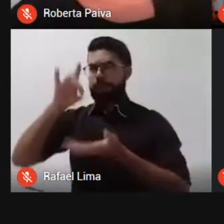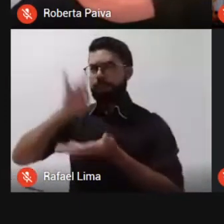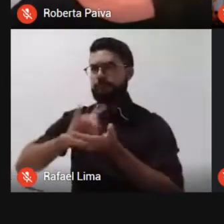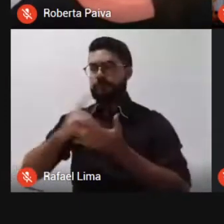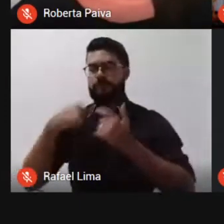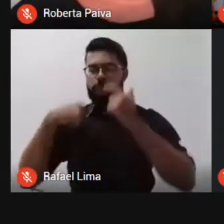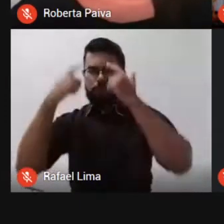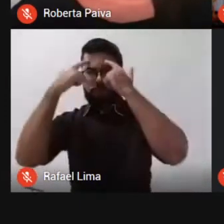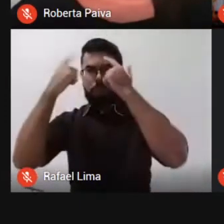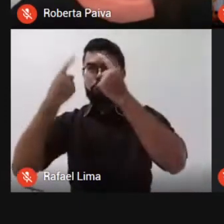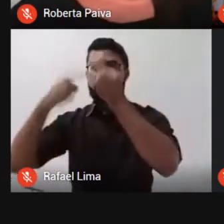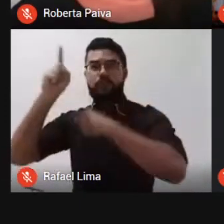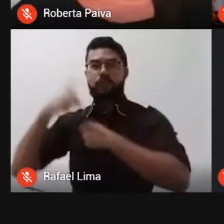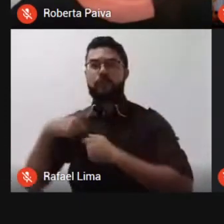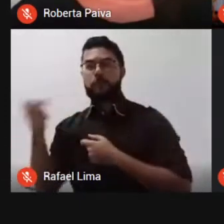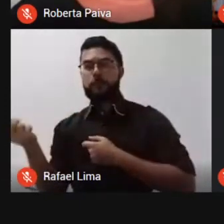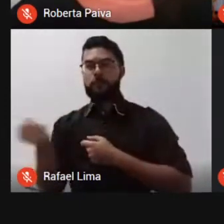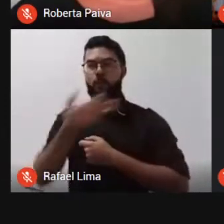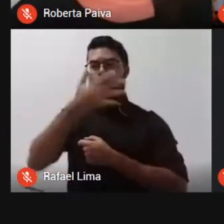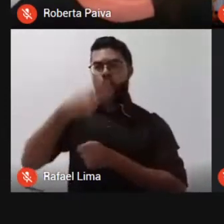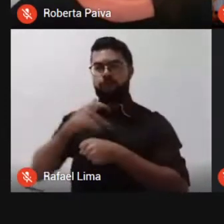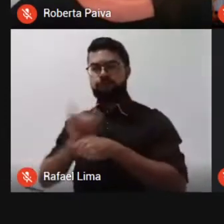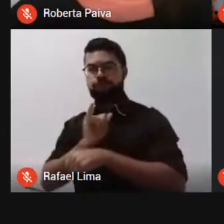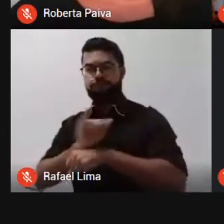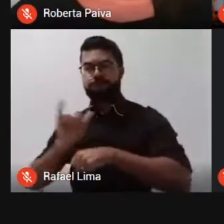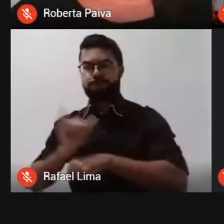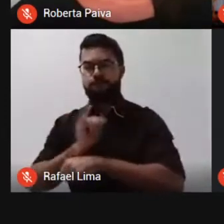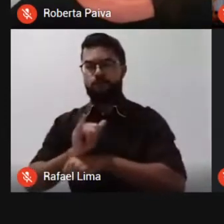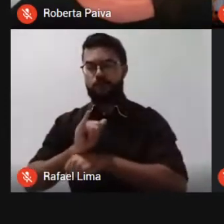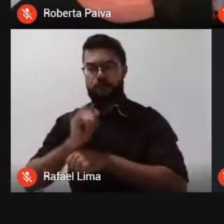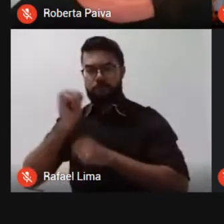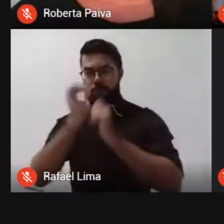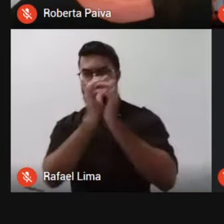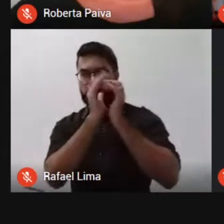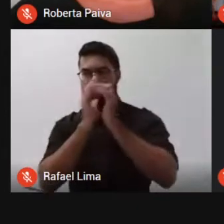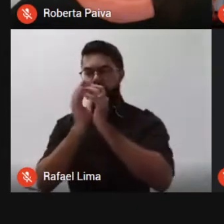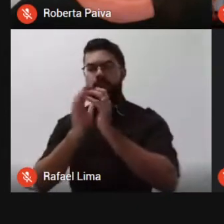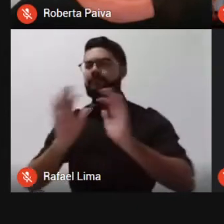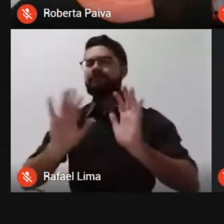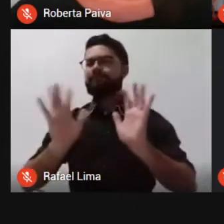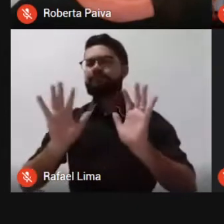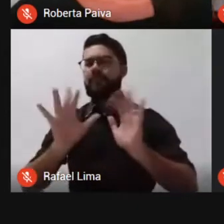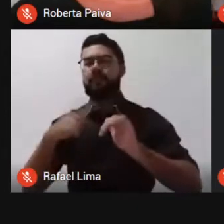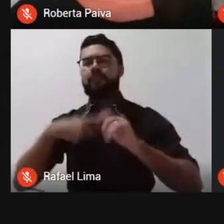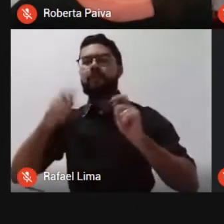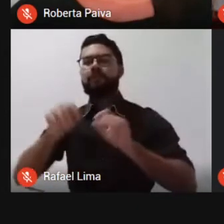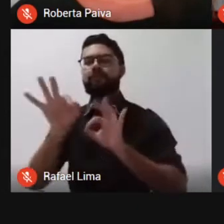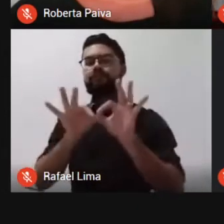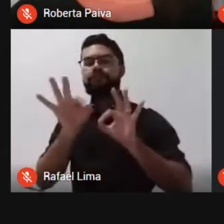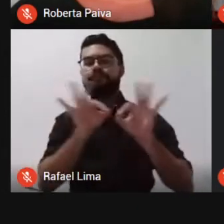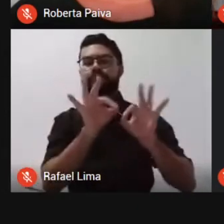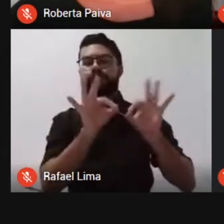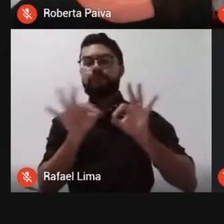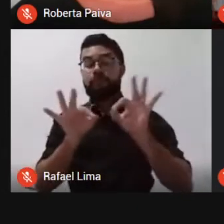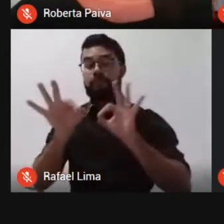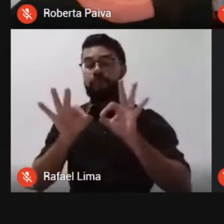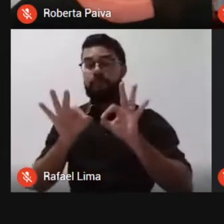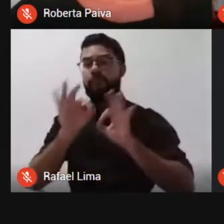um algoritmo genial para gerar determinadas formas, mas não, você pode fazer a produção dele para qualquer tipo